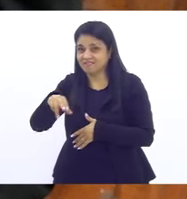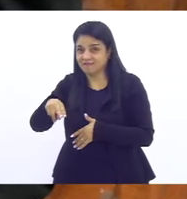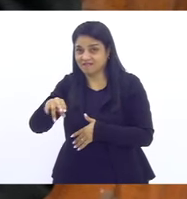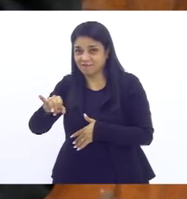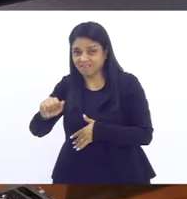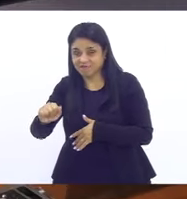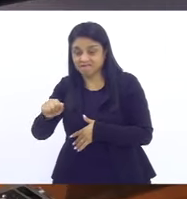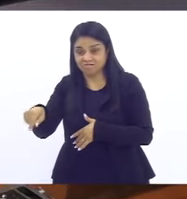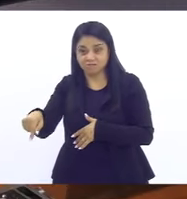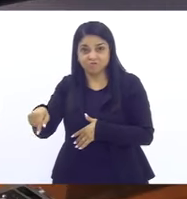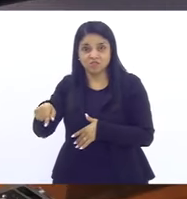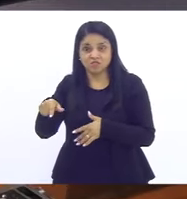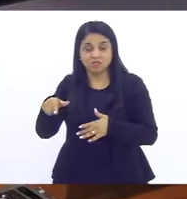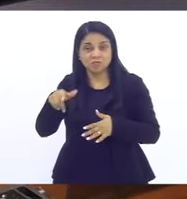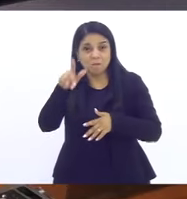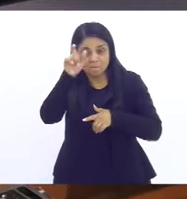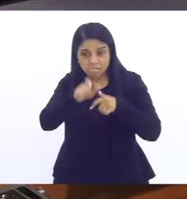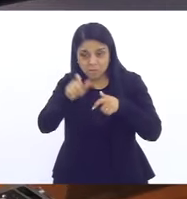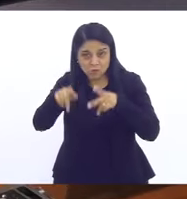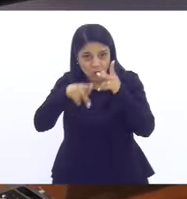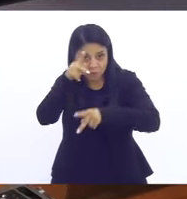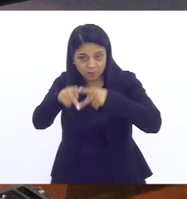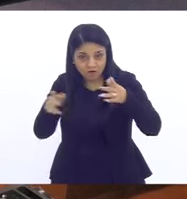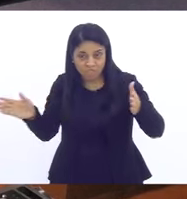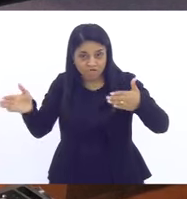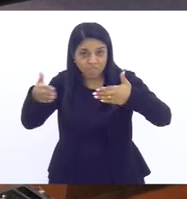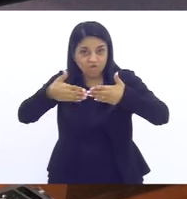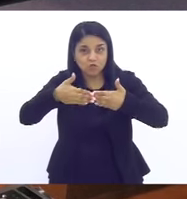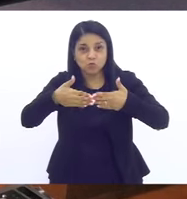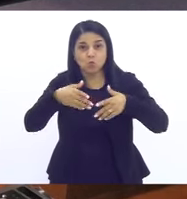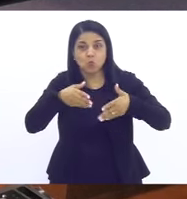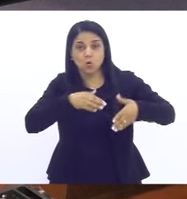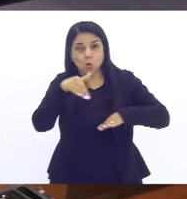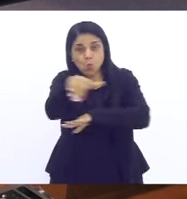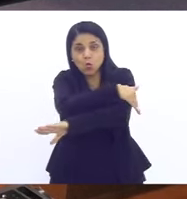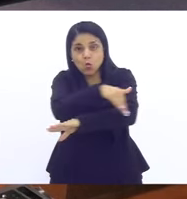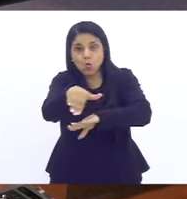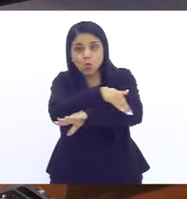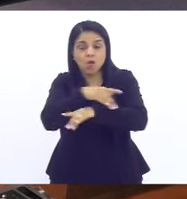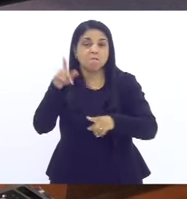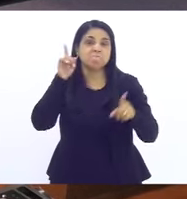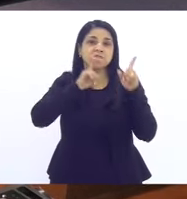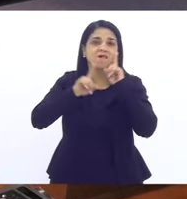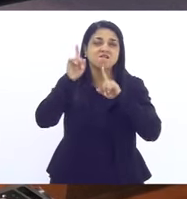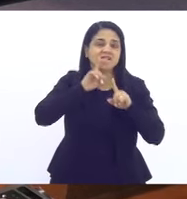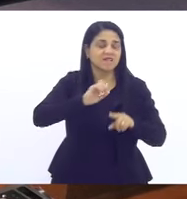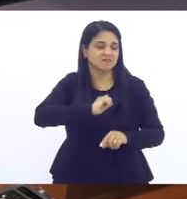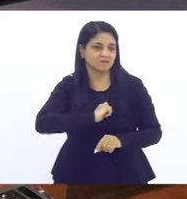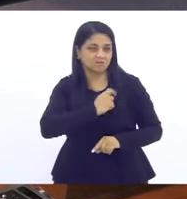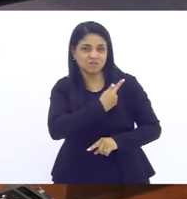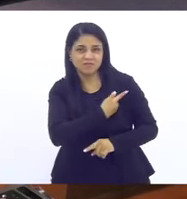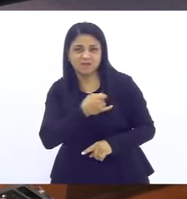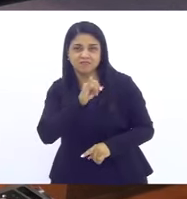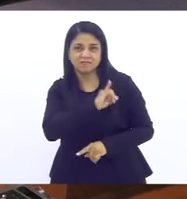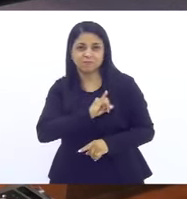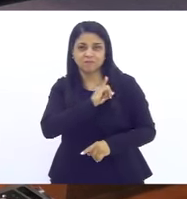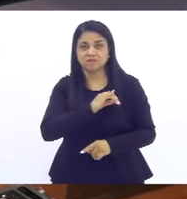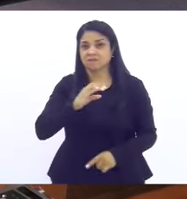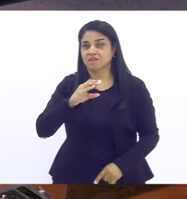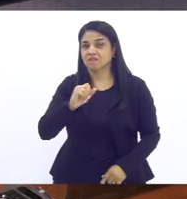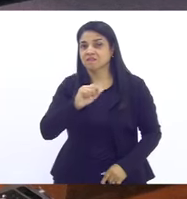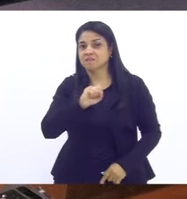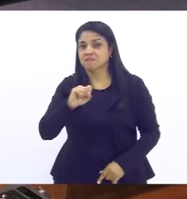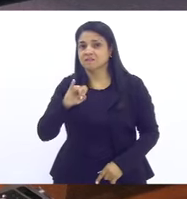As pessoas manifestaram, fecharam as ruas no bairro mais nobre de Niterói. Em Maricá, Taboraí, São Gonçalo, Casimiro de Abreu.